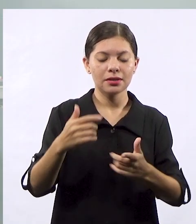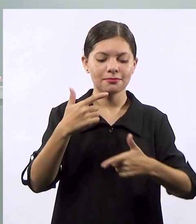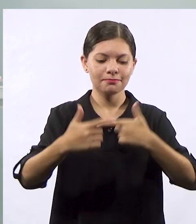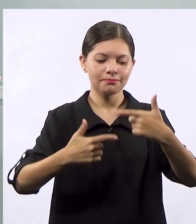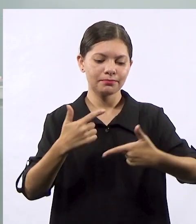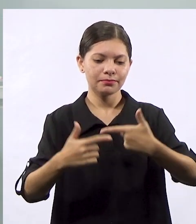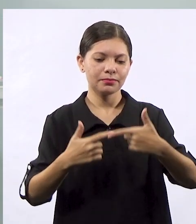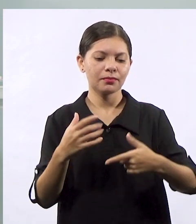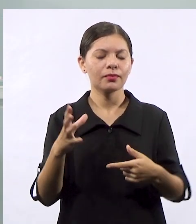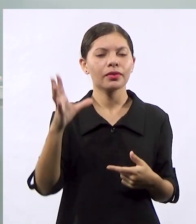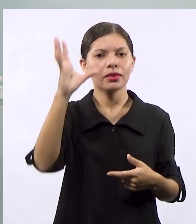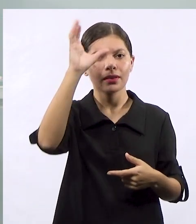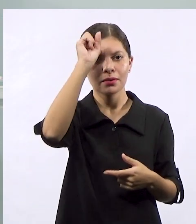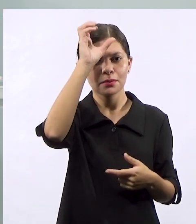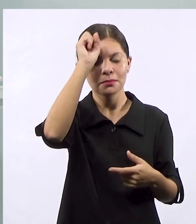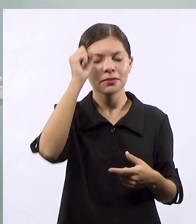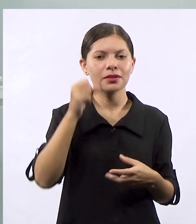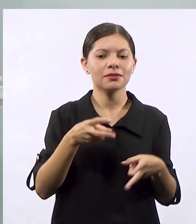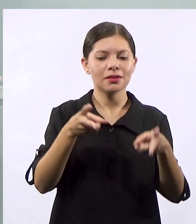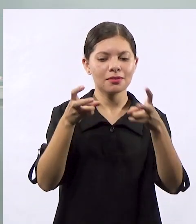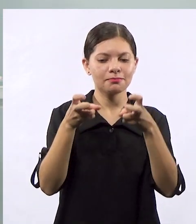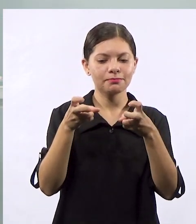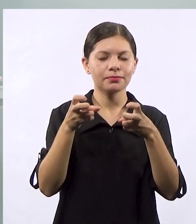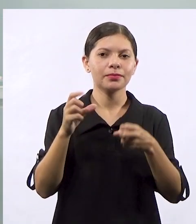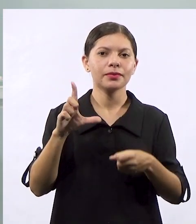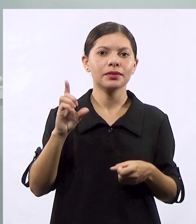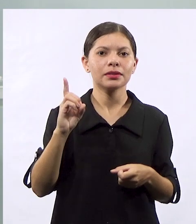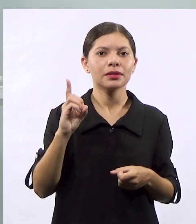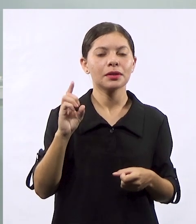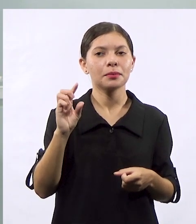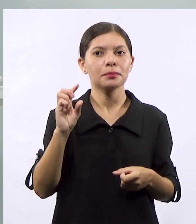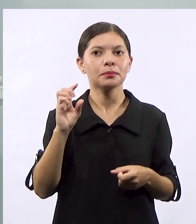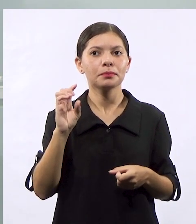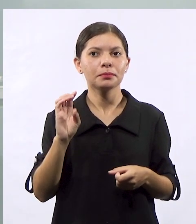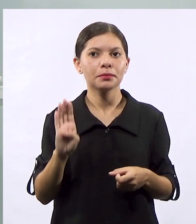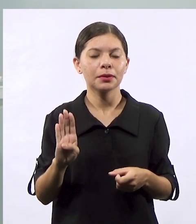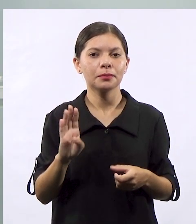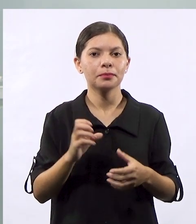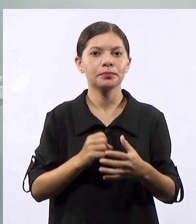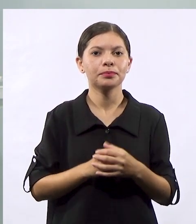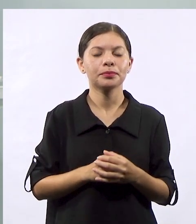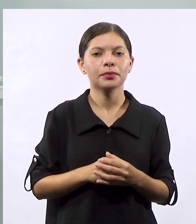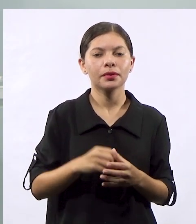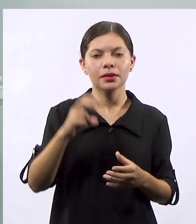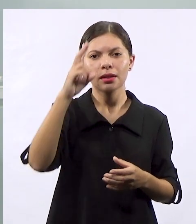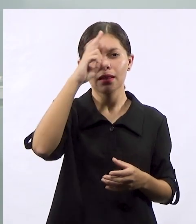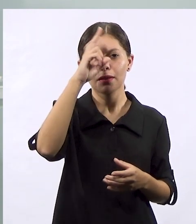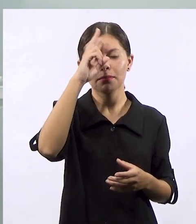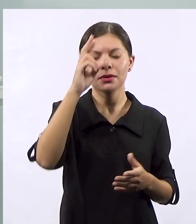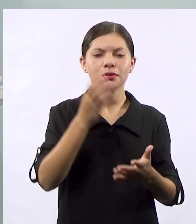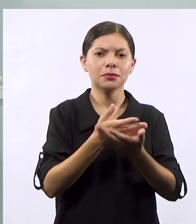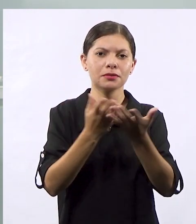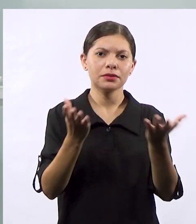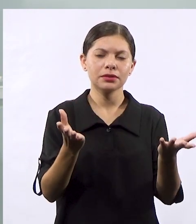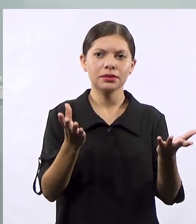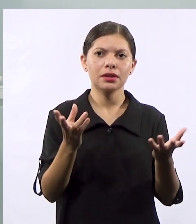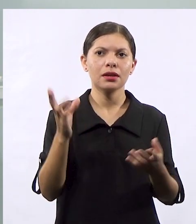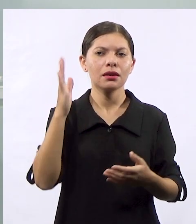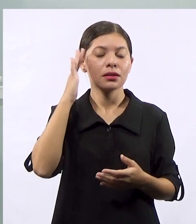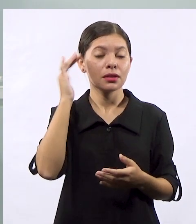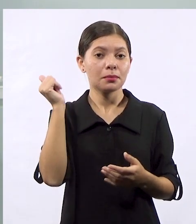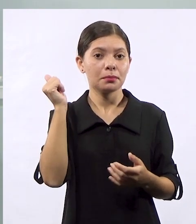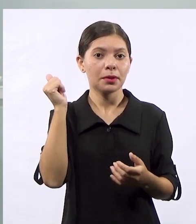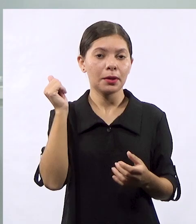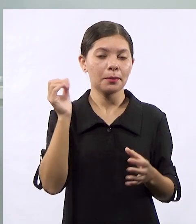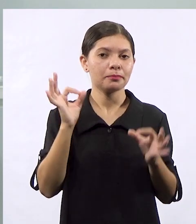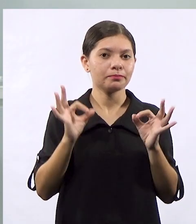possamos trabalhar e compreender a LDB. Lembrando que, para você saber exatamente o que ela